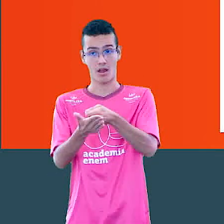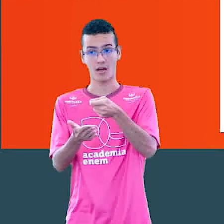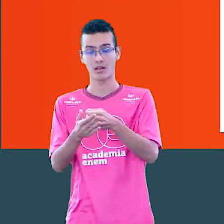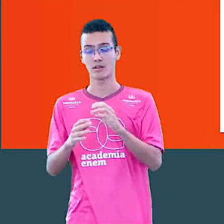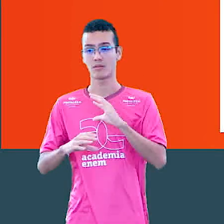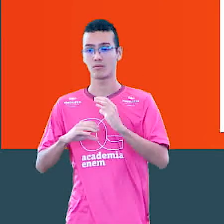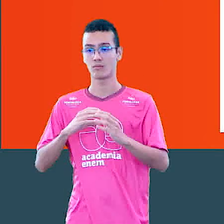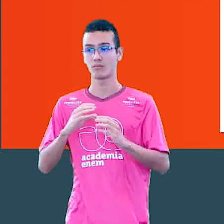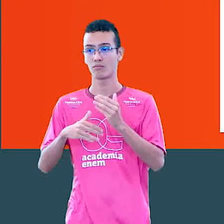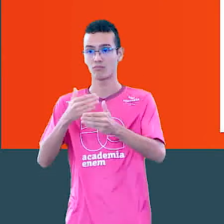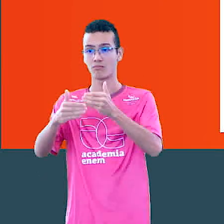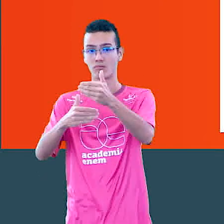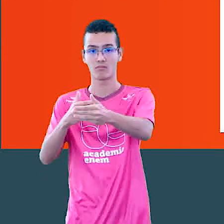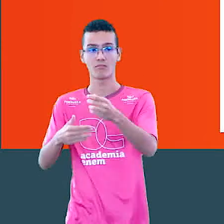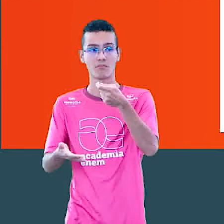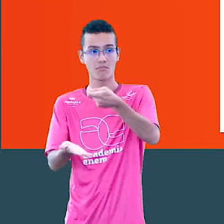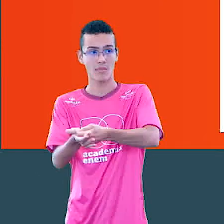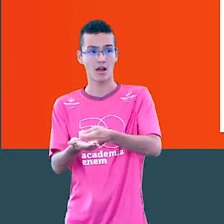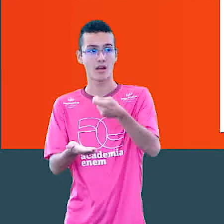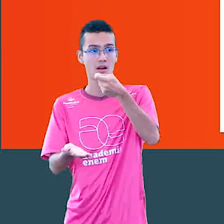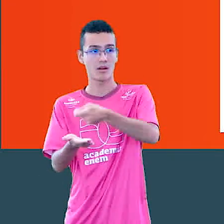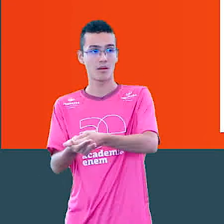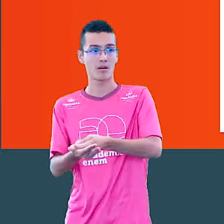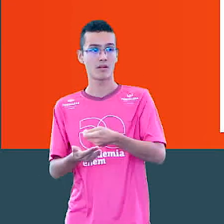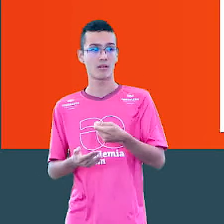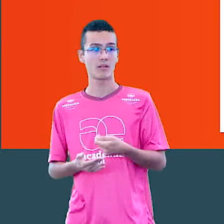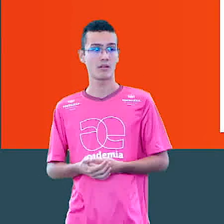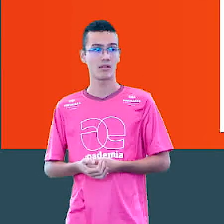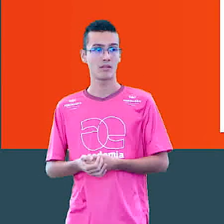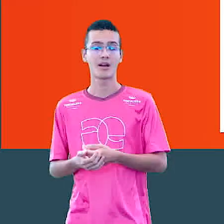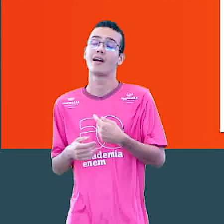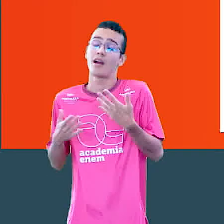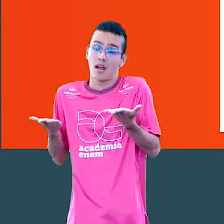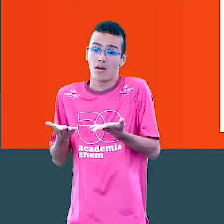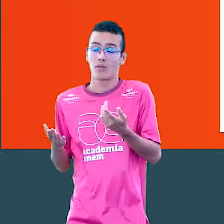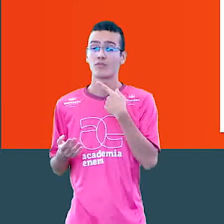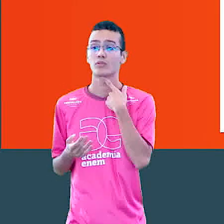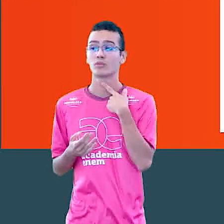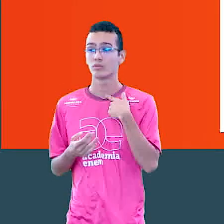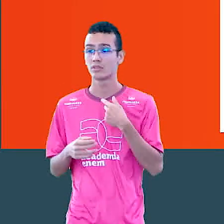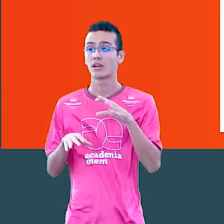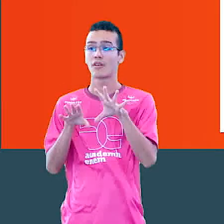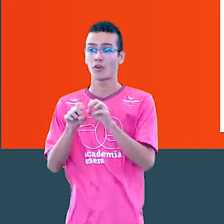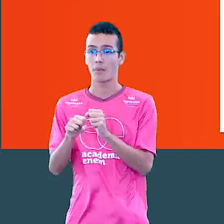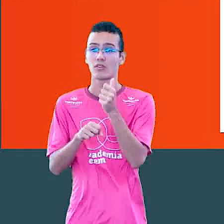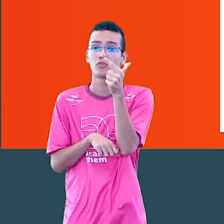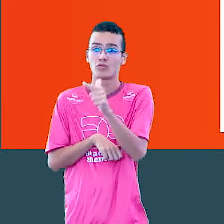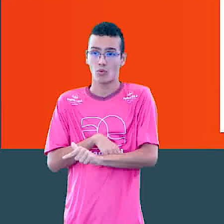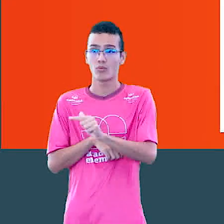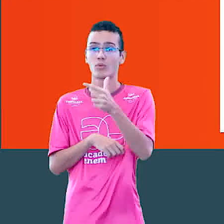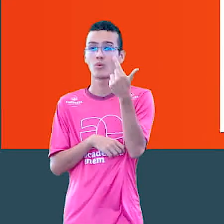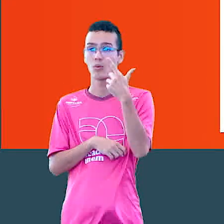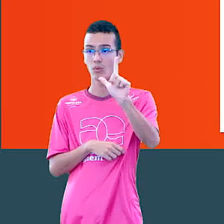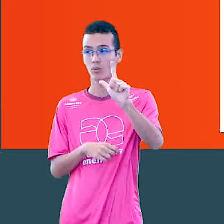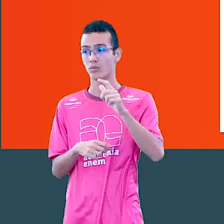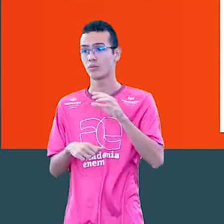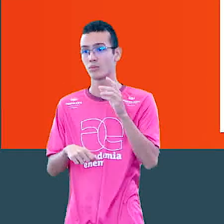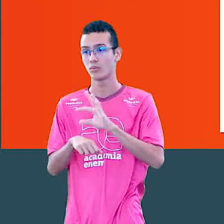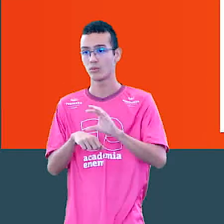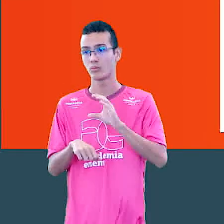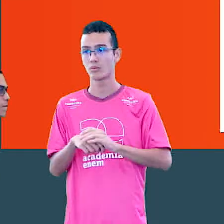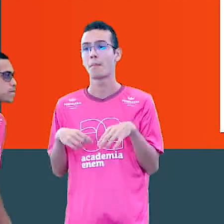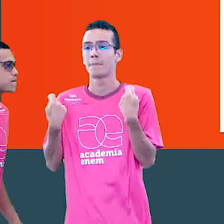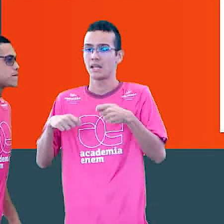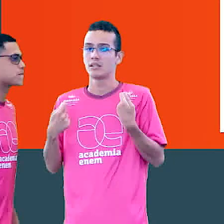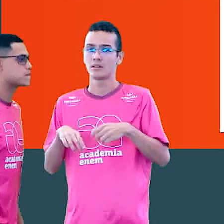agora tenho a vontade de fazer outra graduação e com isso eu conseguiria pegar FIES novamente? Tem que terminar. Tem que